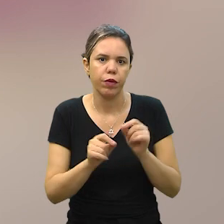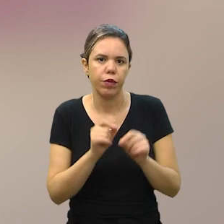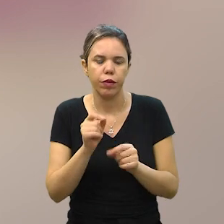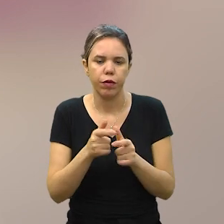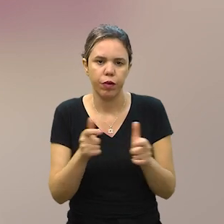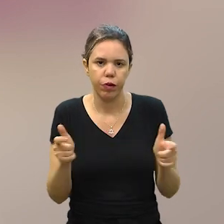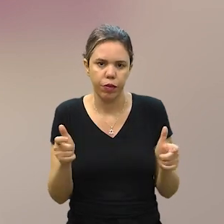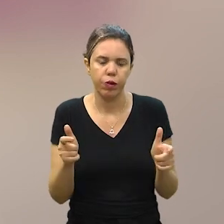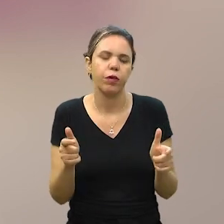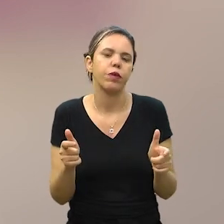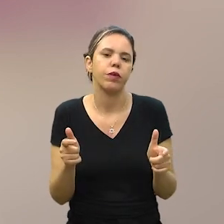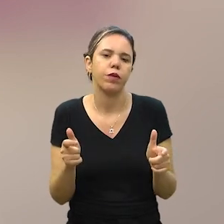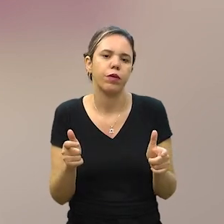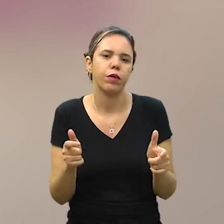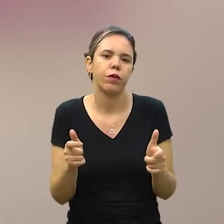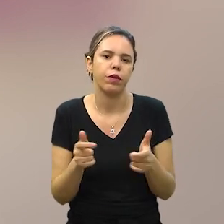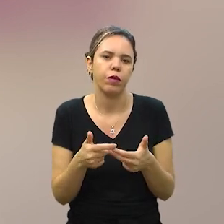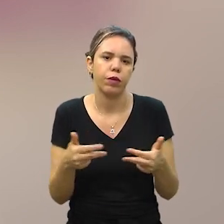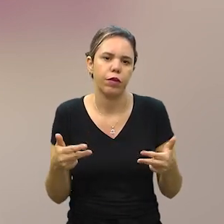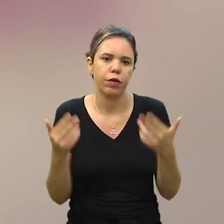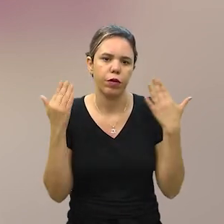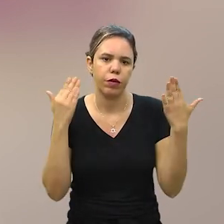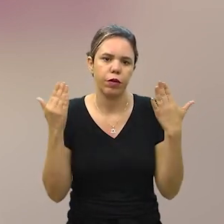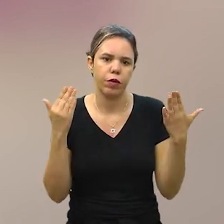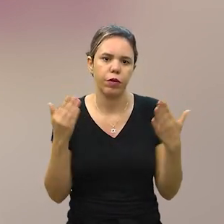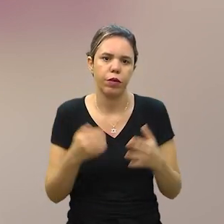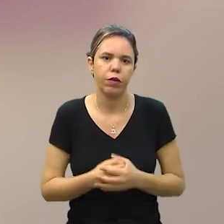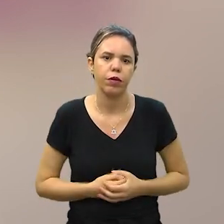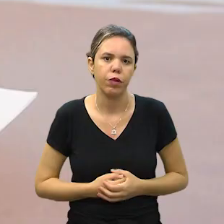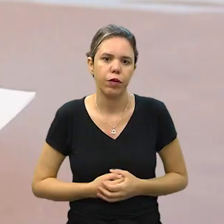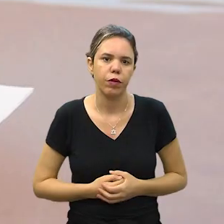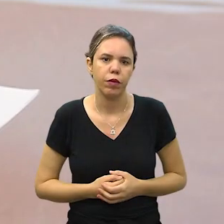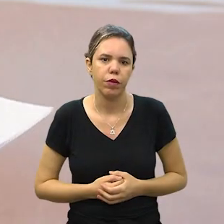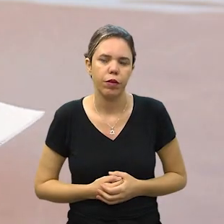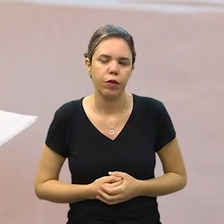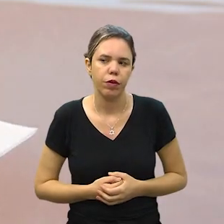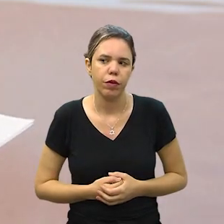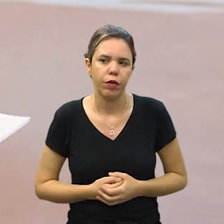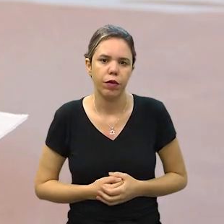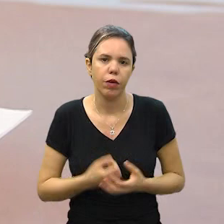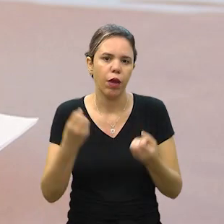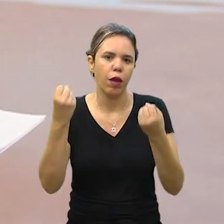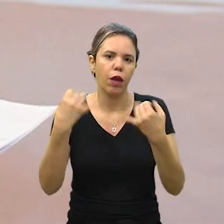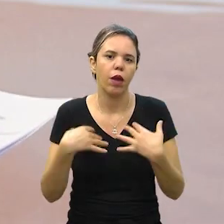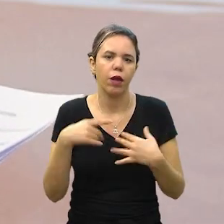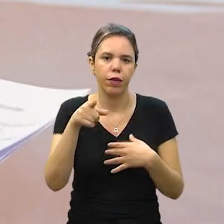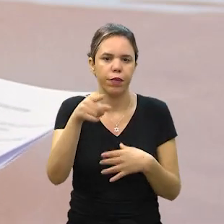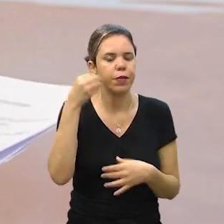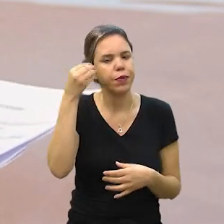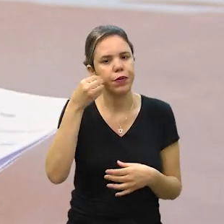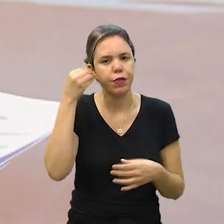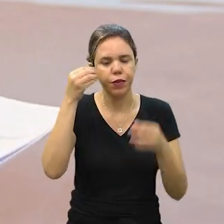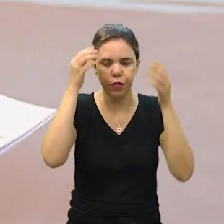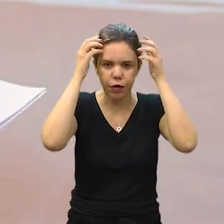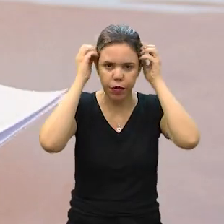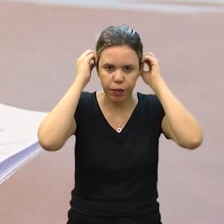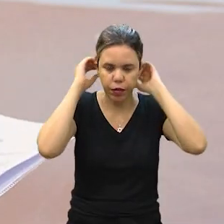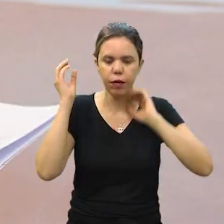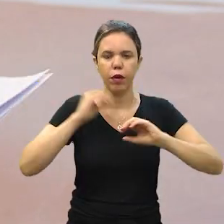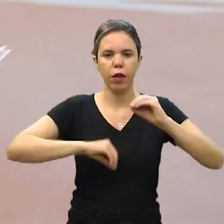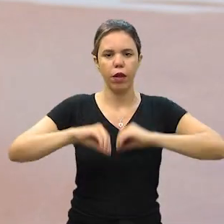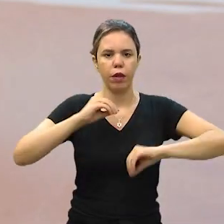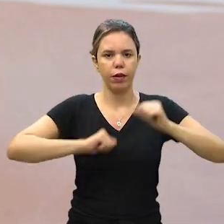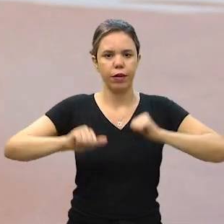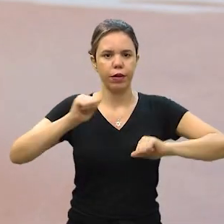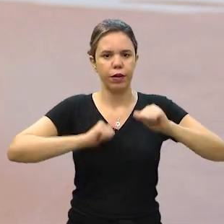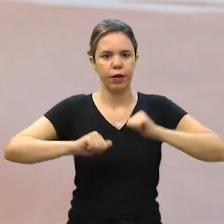forma, aumente os quadros psicossomáticos. E Thelma, me conta uma coisa, na sua experiência aí,